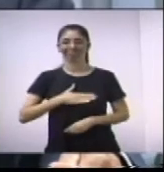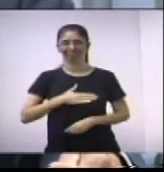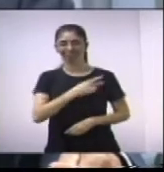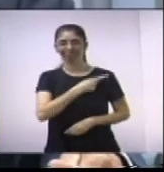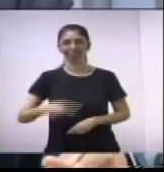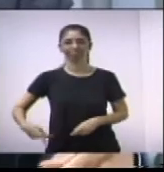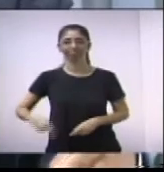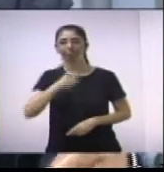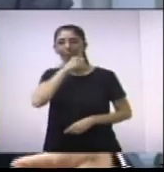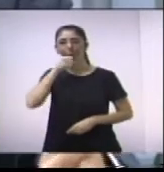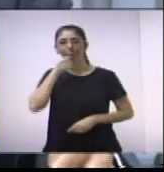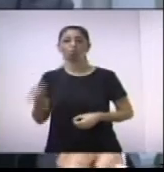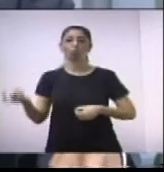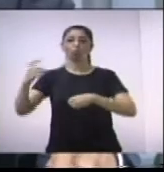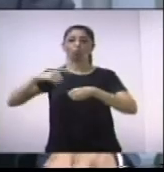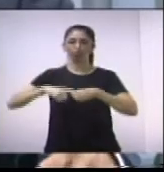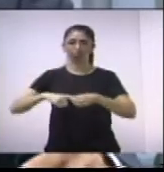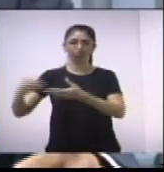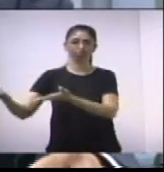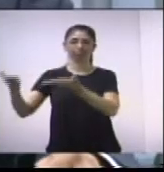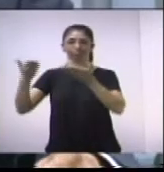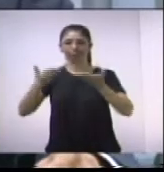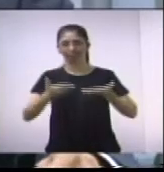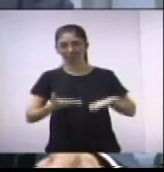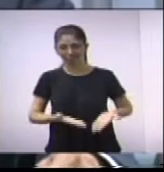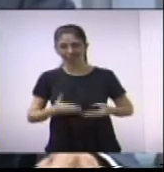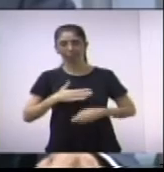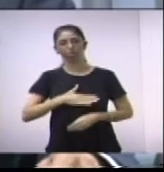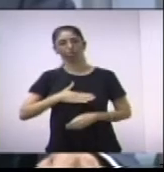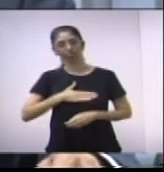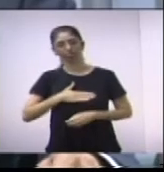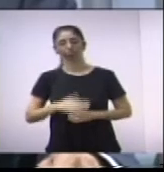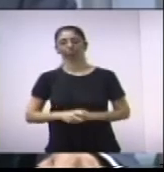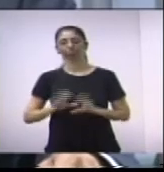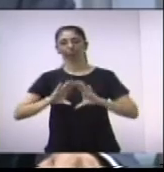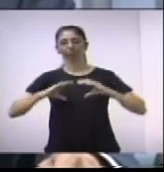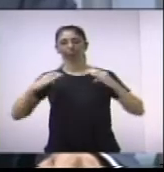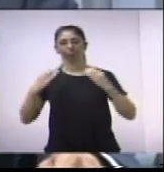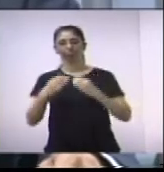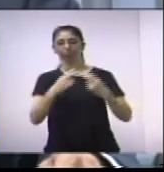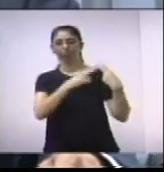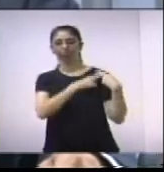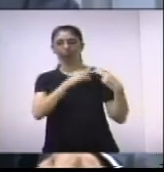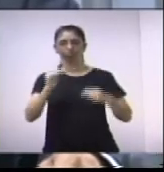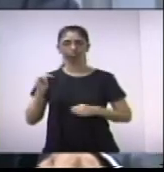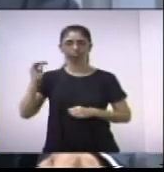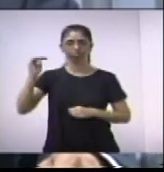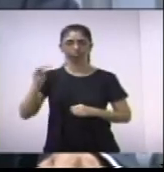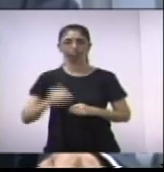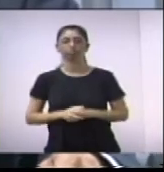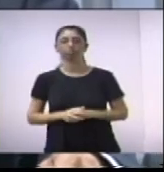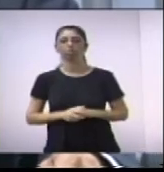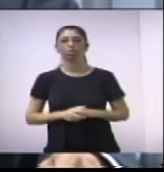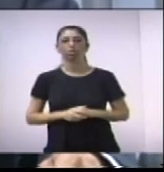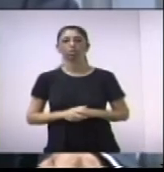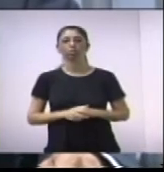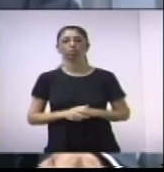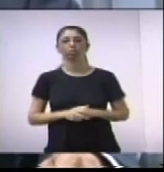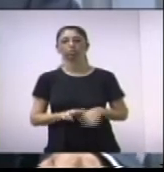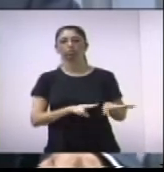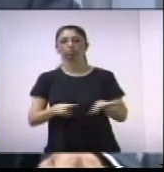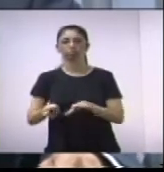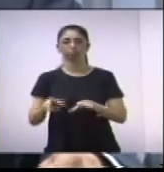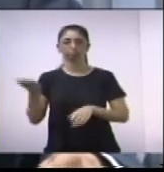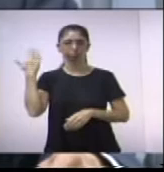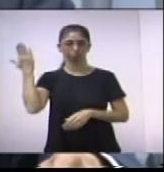casa, à frente da Câmara de Vereadores. Falar que realizamos na última semana uma